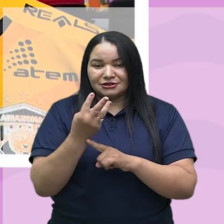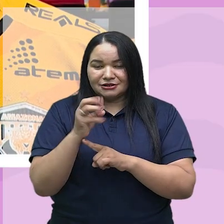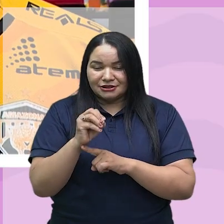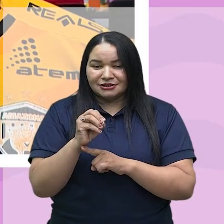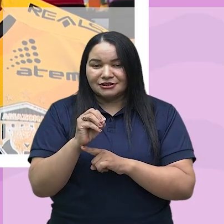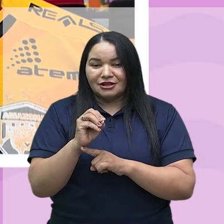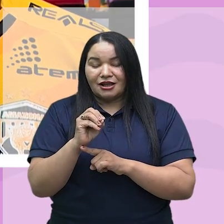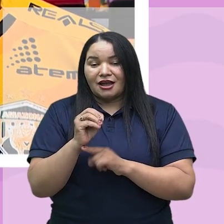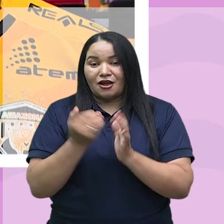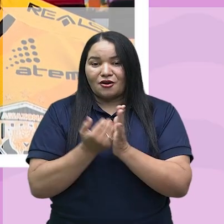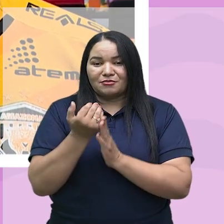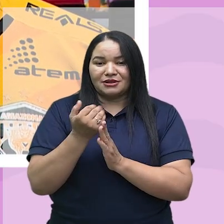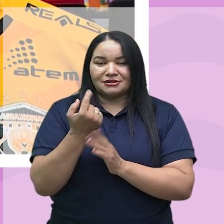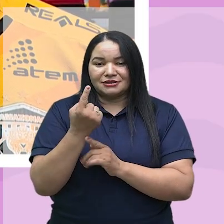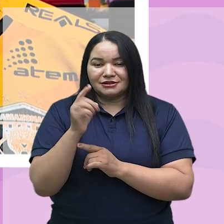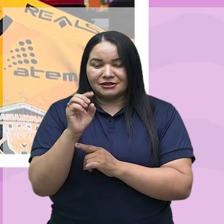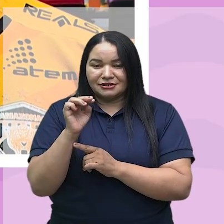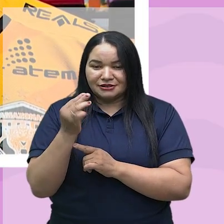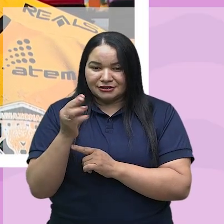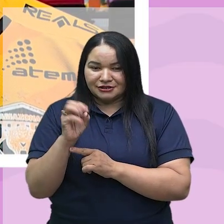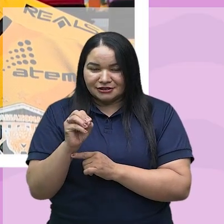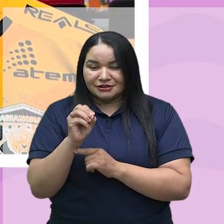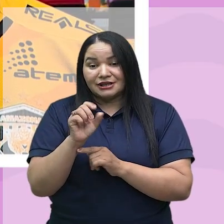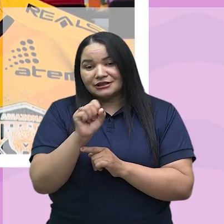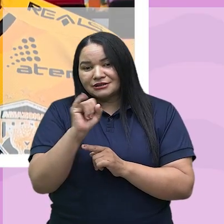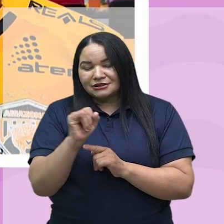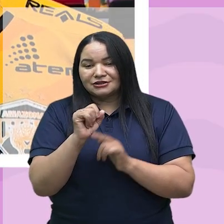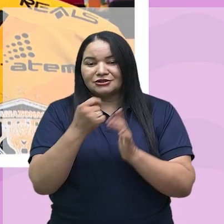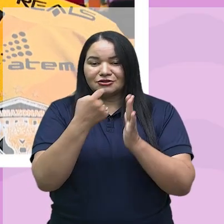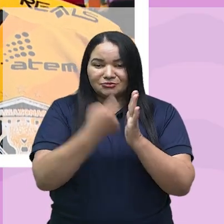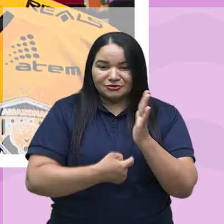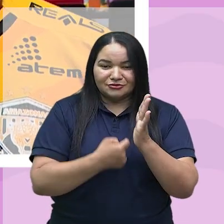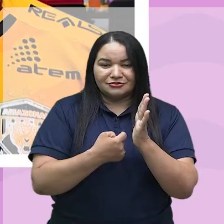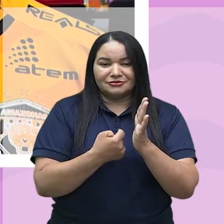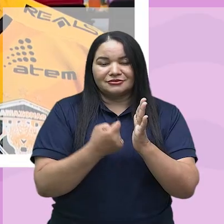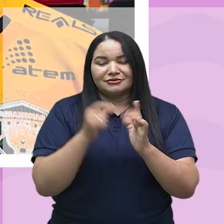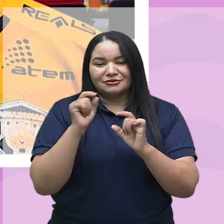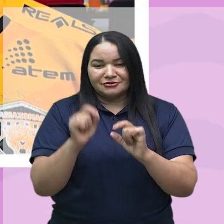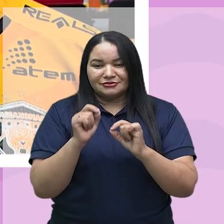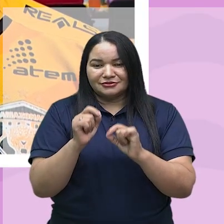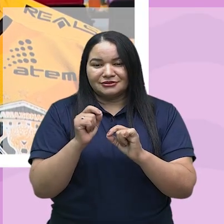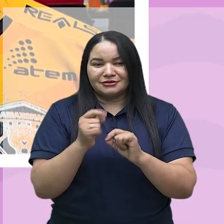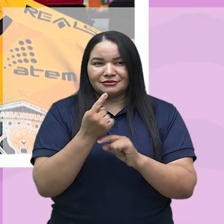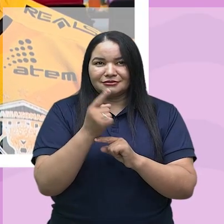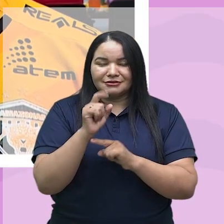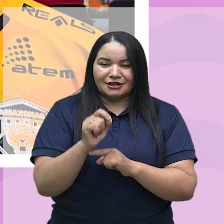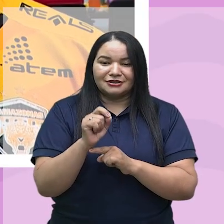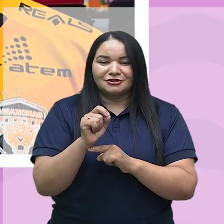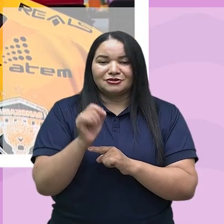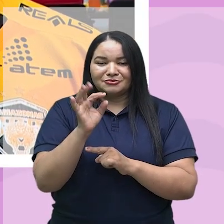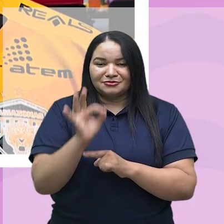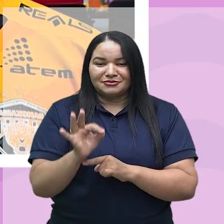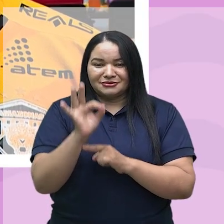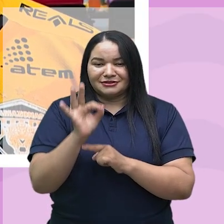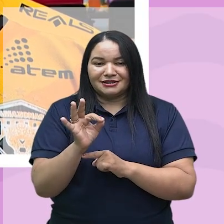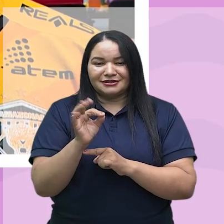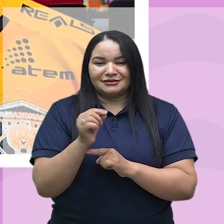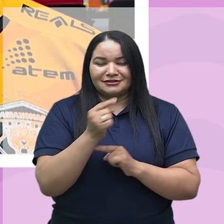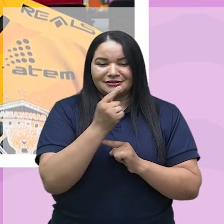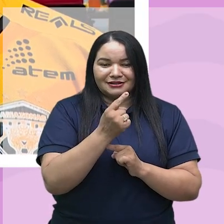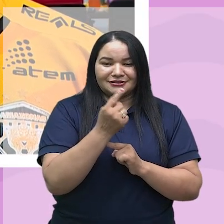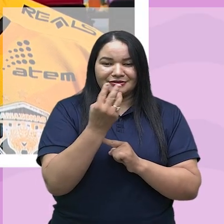R$ 100. Se aumenta 30%, logo ele vai a 130. Se ele reduz a 30%, daria o